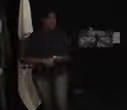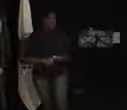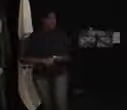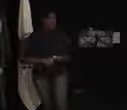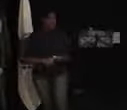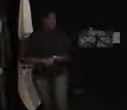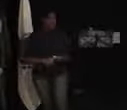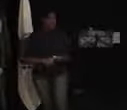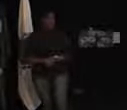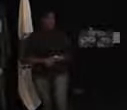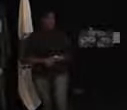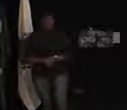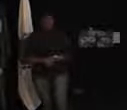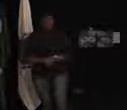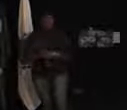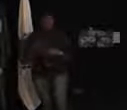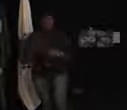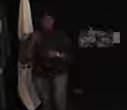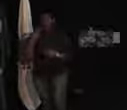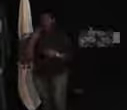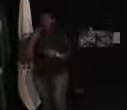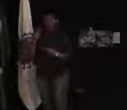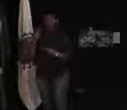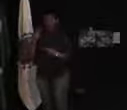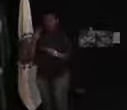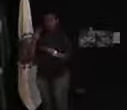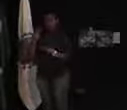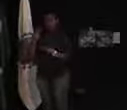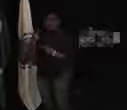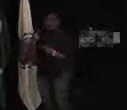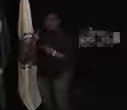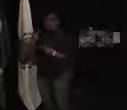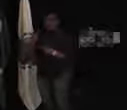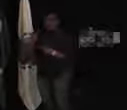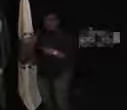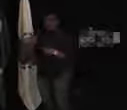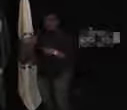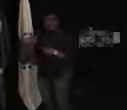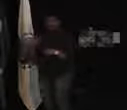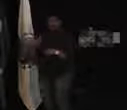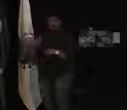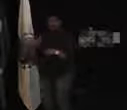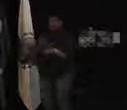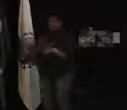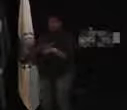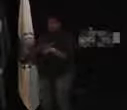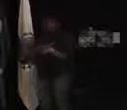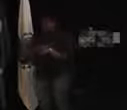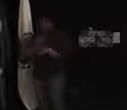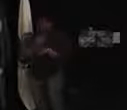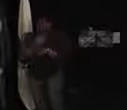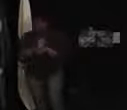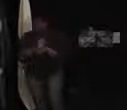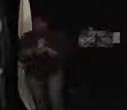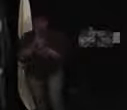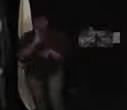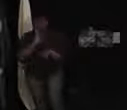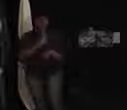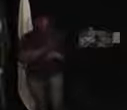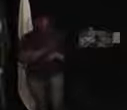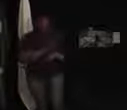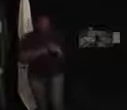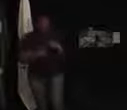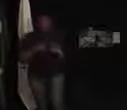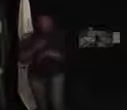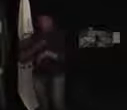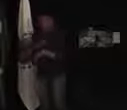você falar, esperar que o interlocutor responda, sem interpelar o outro. Tem gente aqui